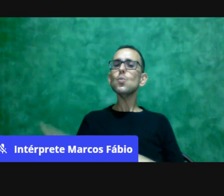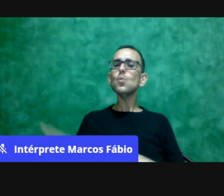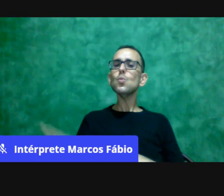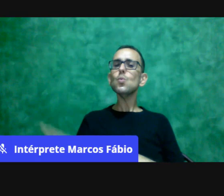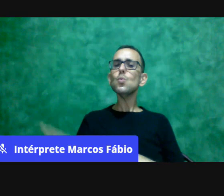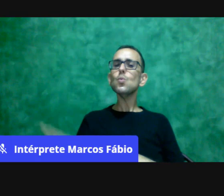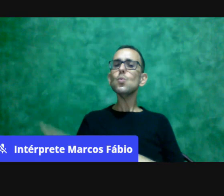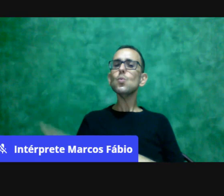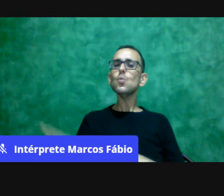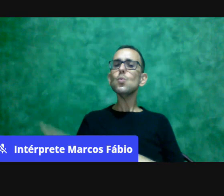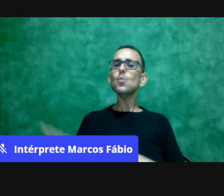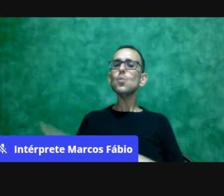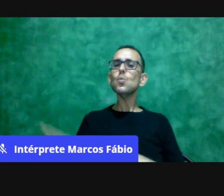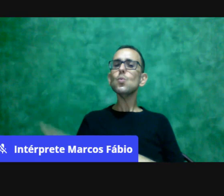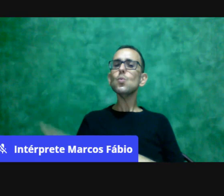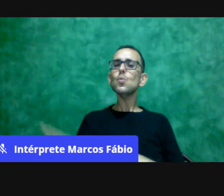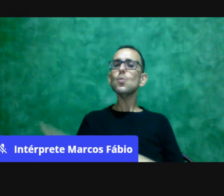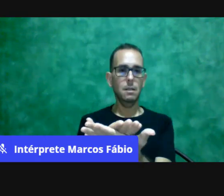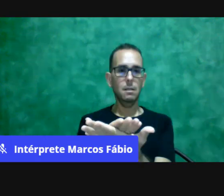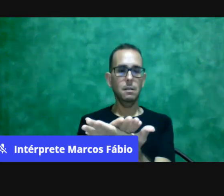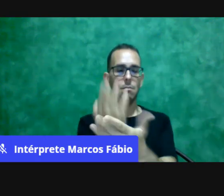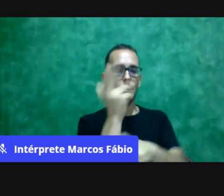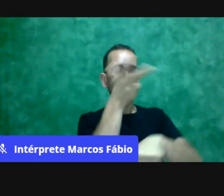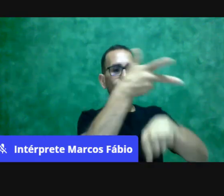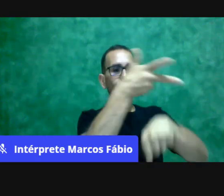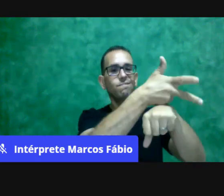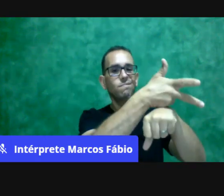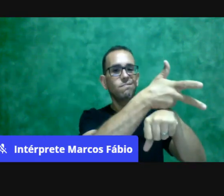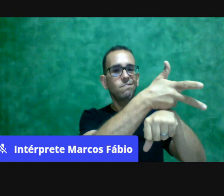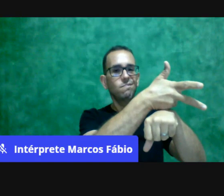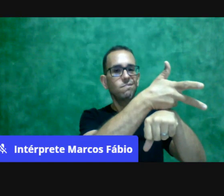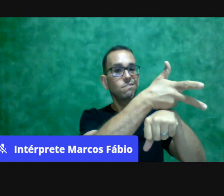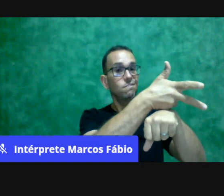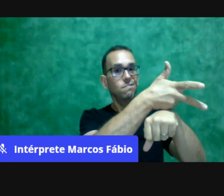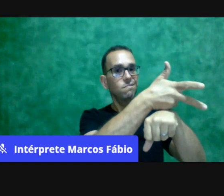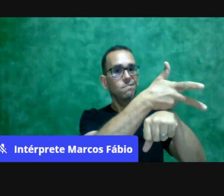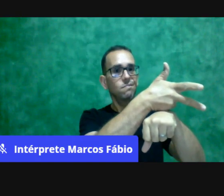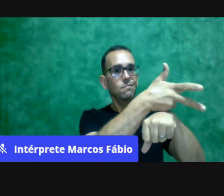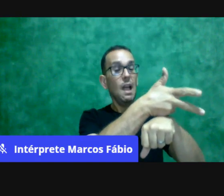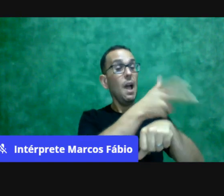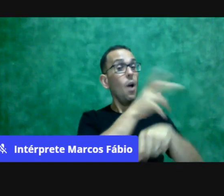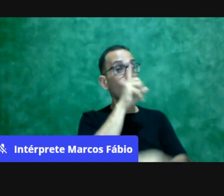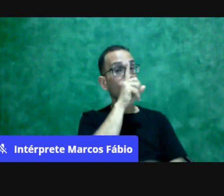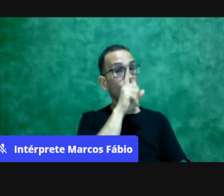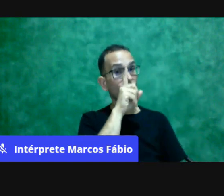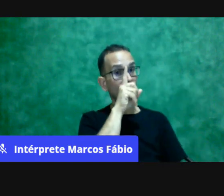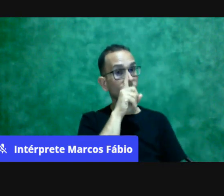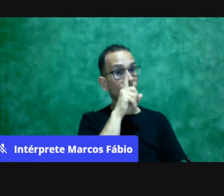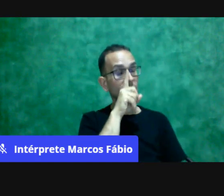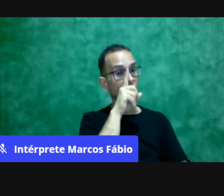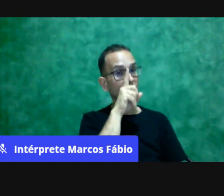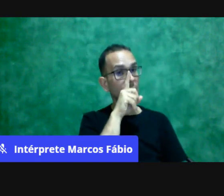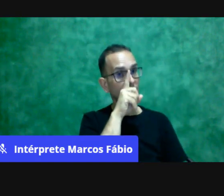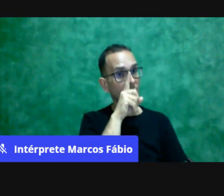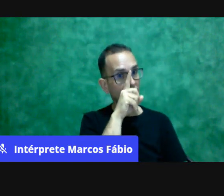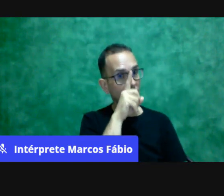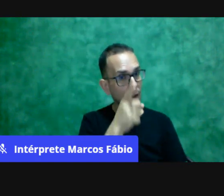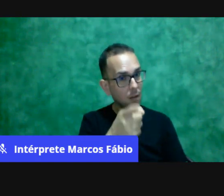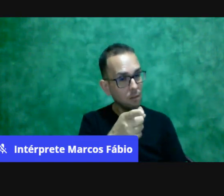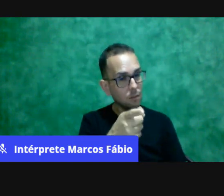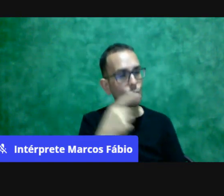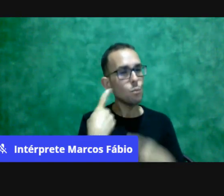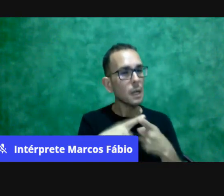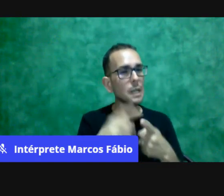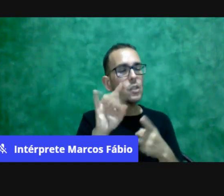dentro da sala de aula para o vídeo, né? Então, assim, muito cuidado com os excessos, porque se for somente